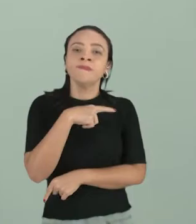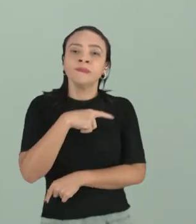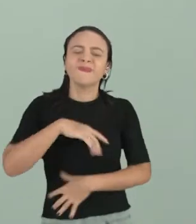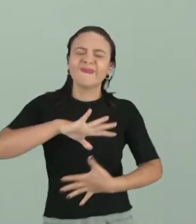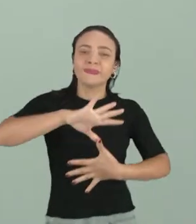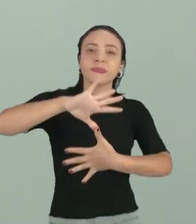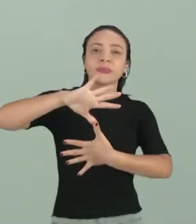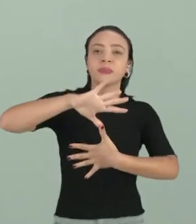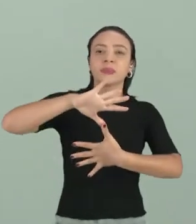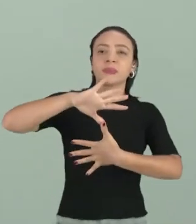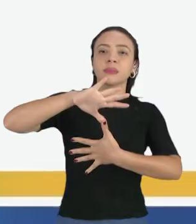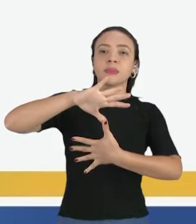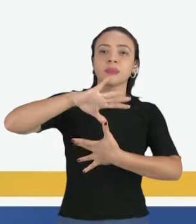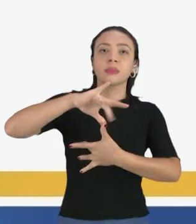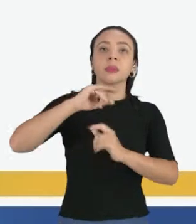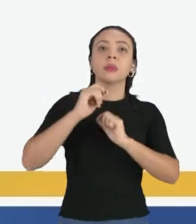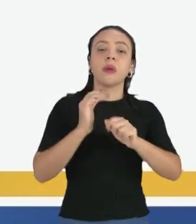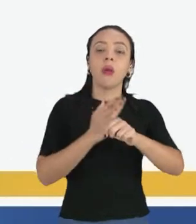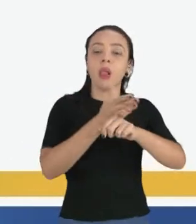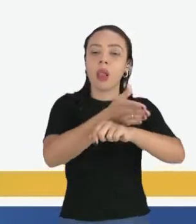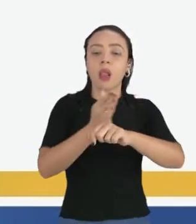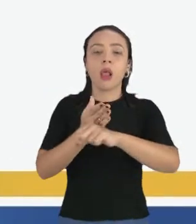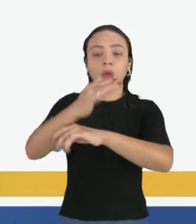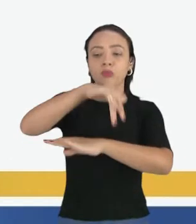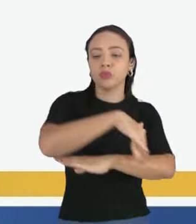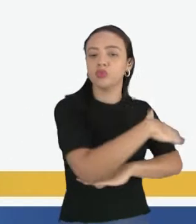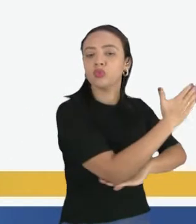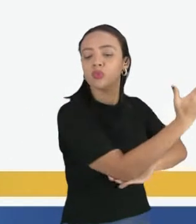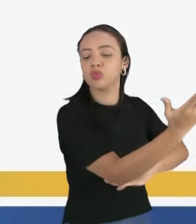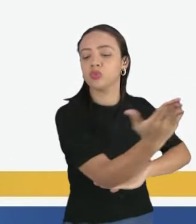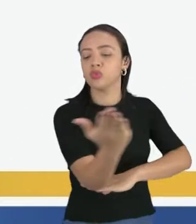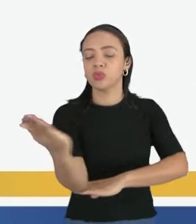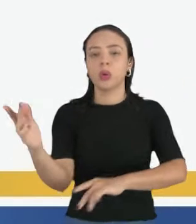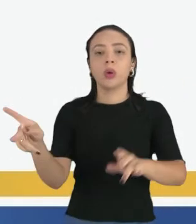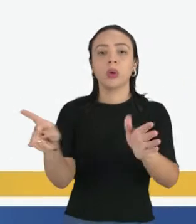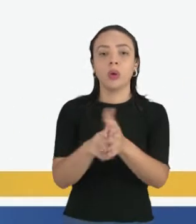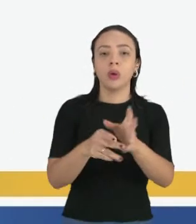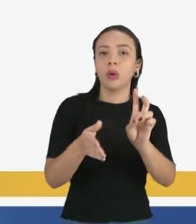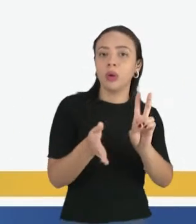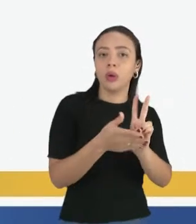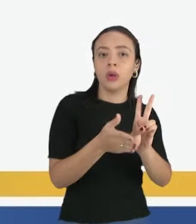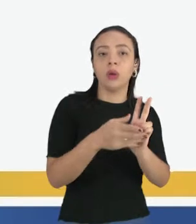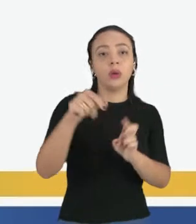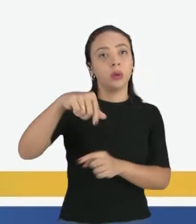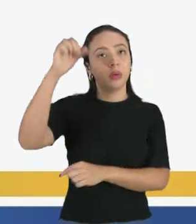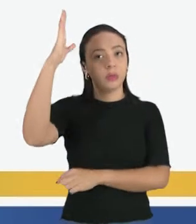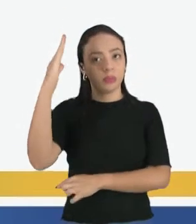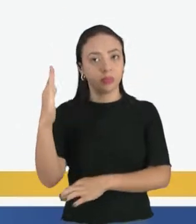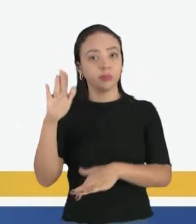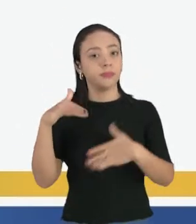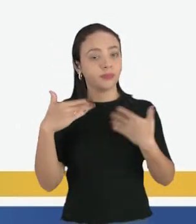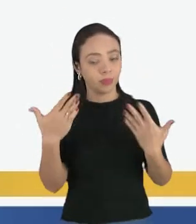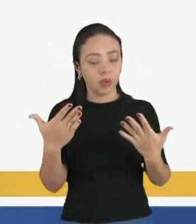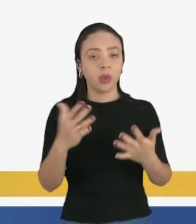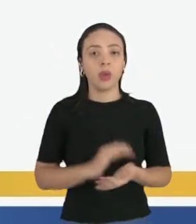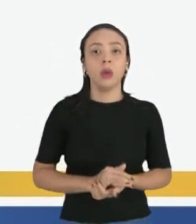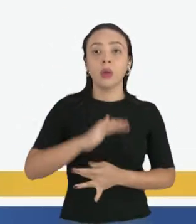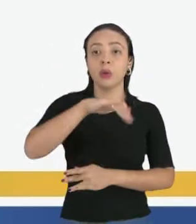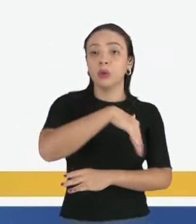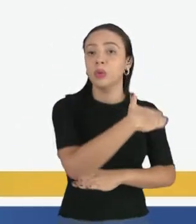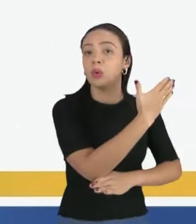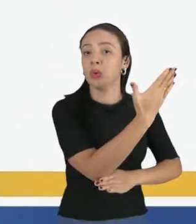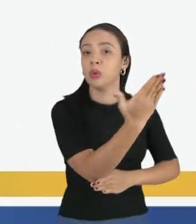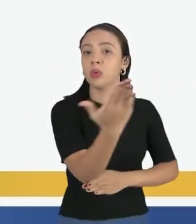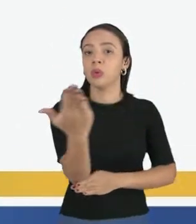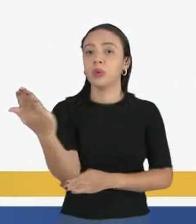mapa que fala sobre invasão e desmatamento de terras indígenas no Brasil. O desmatamento